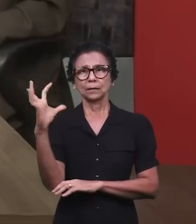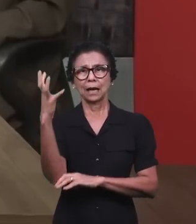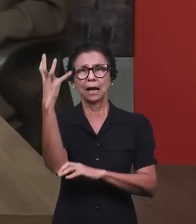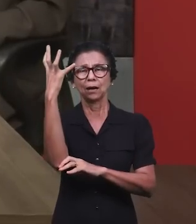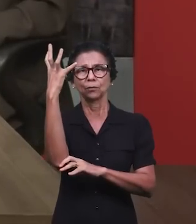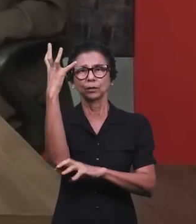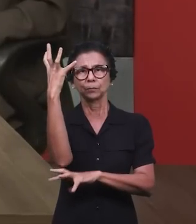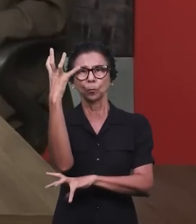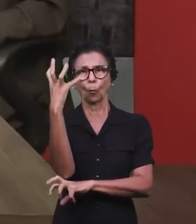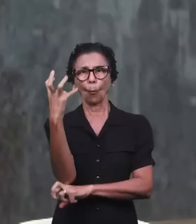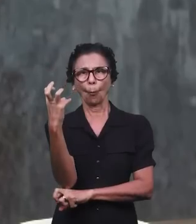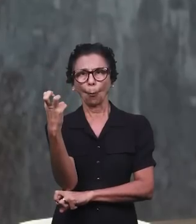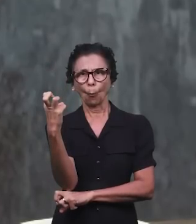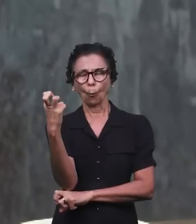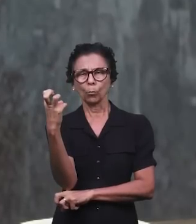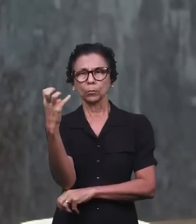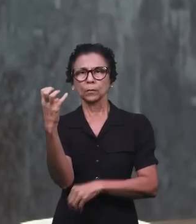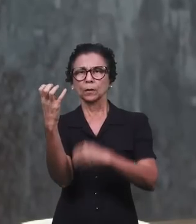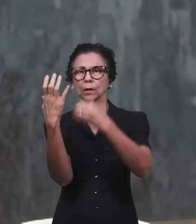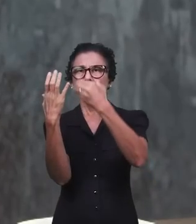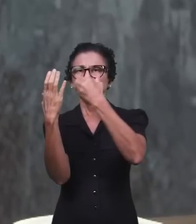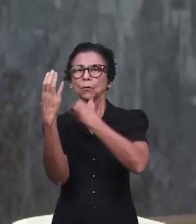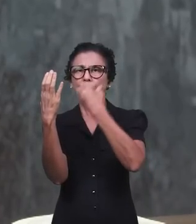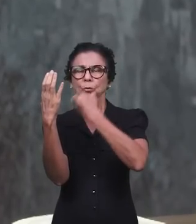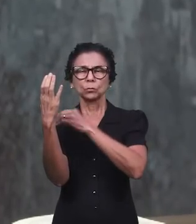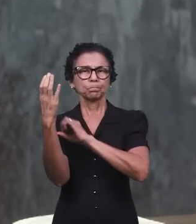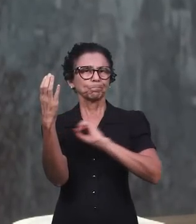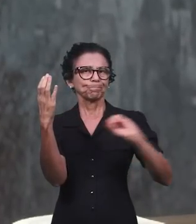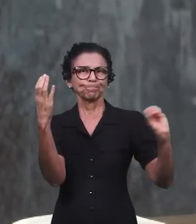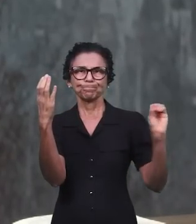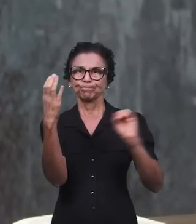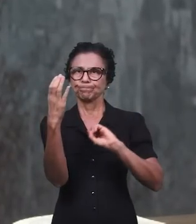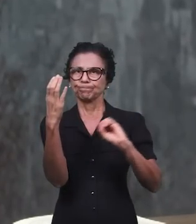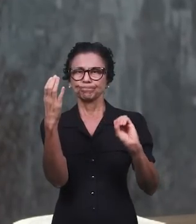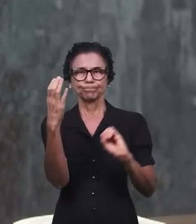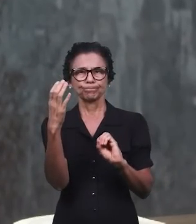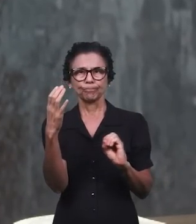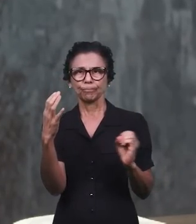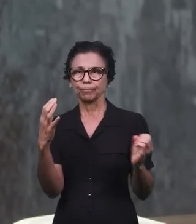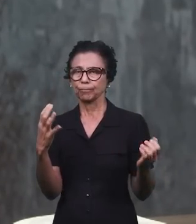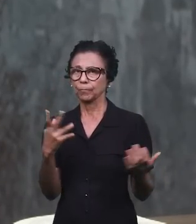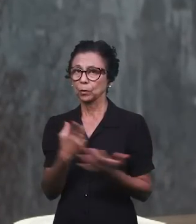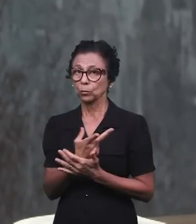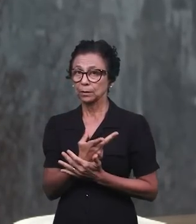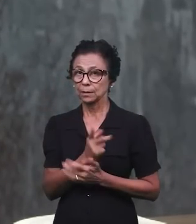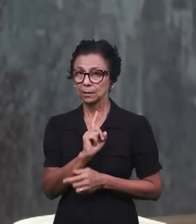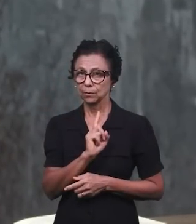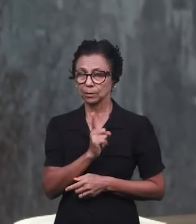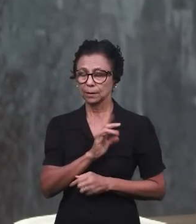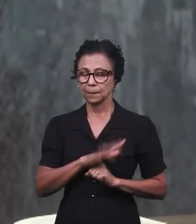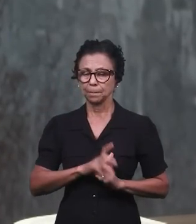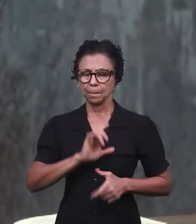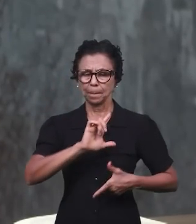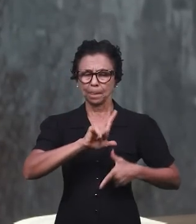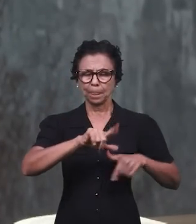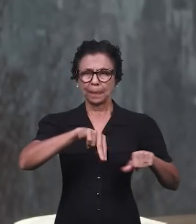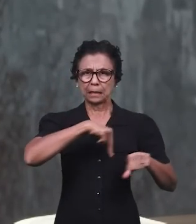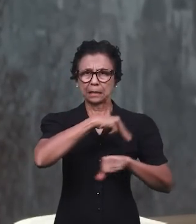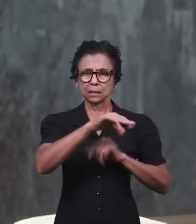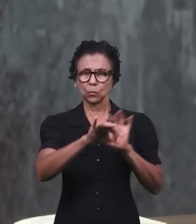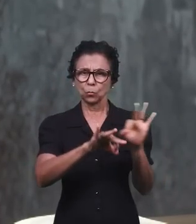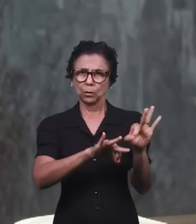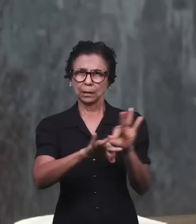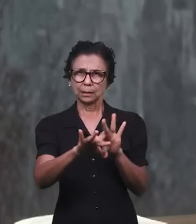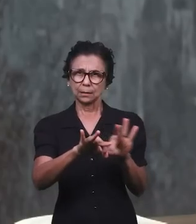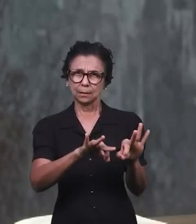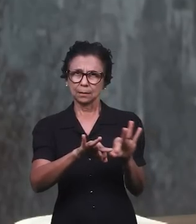frutos, de fato isso aconteceu na história. Israel, enquanto um povo organizado, como nação, como